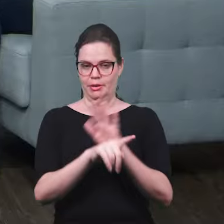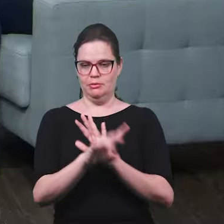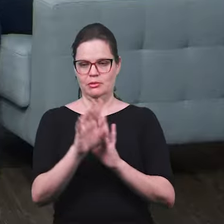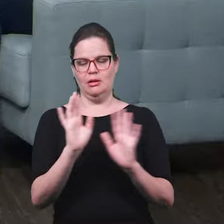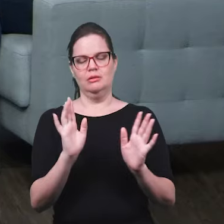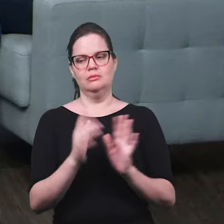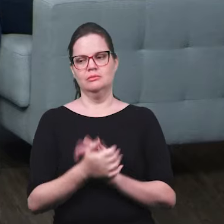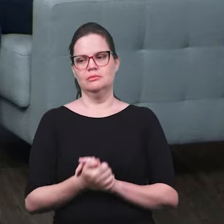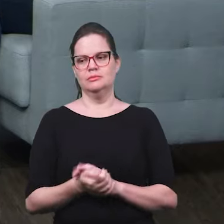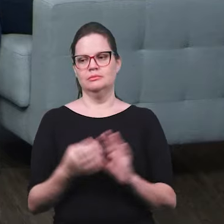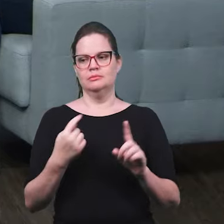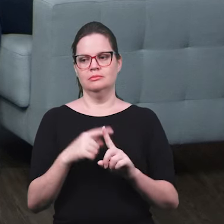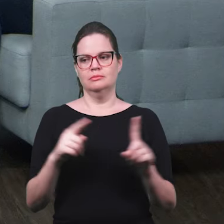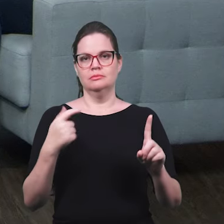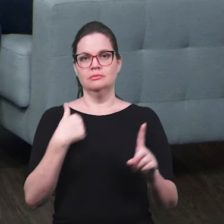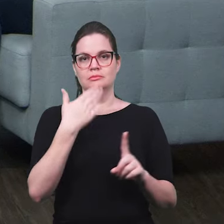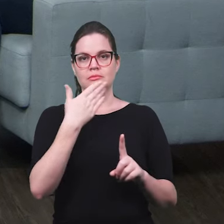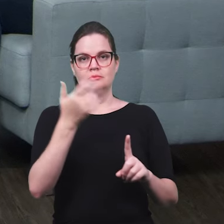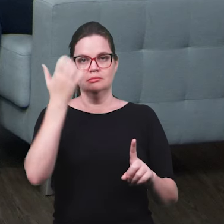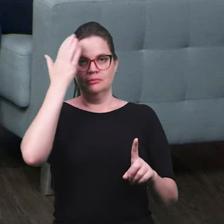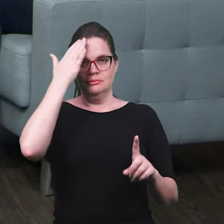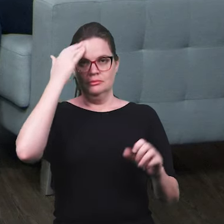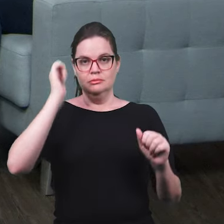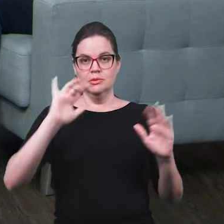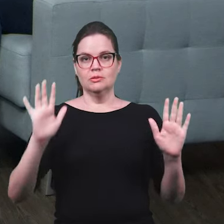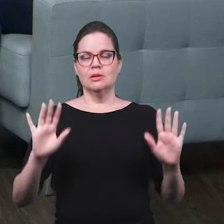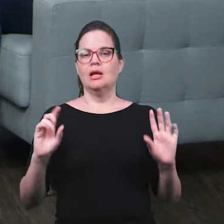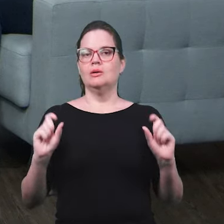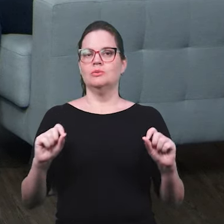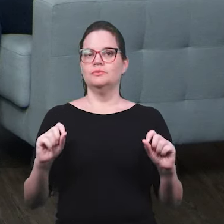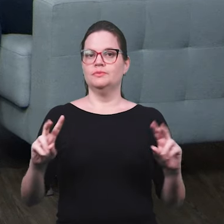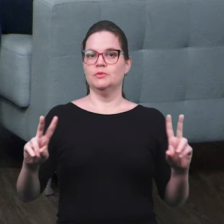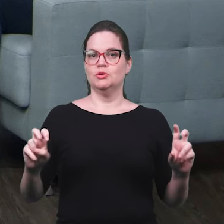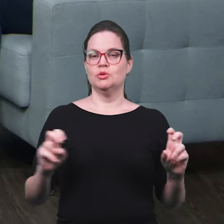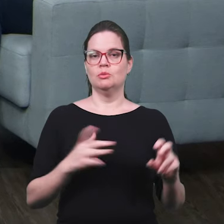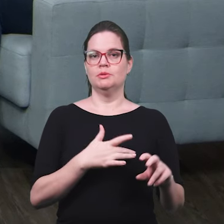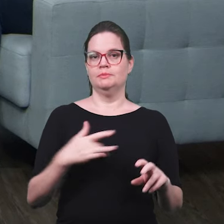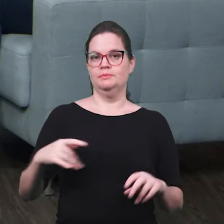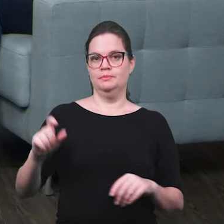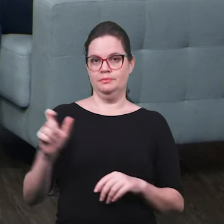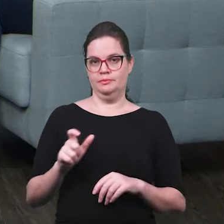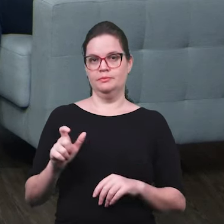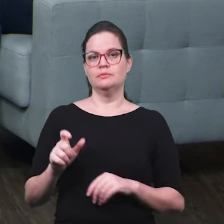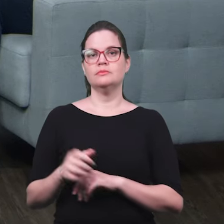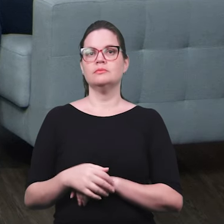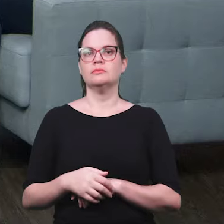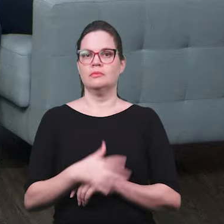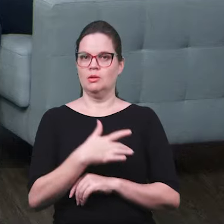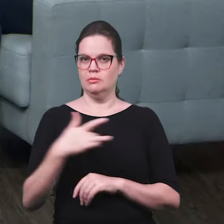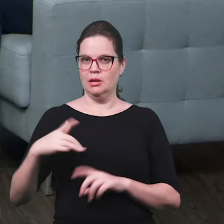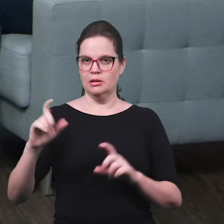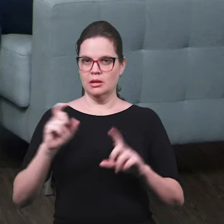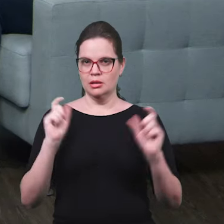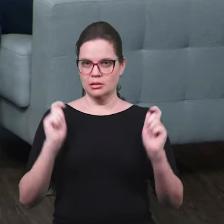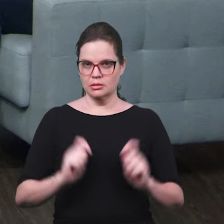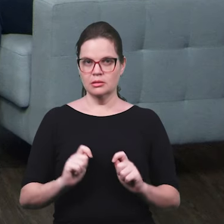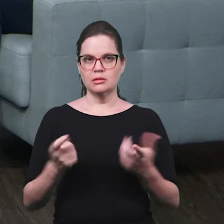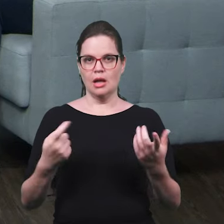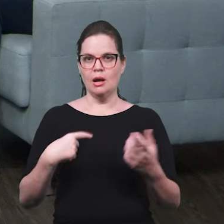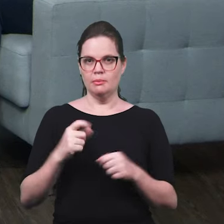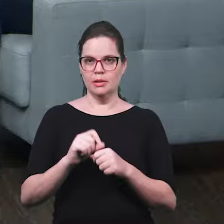você deixasse mais claro para mim aqui quando você fala sobre plano de saúde. O plano de saúde, ele cobre